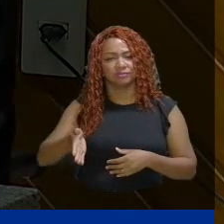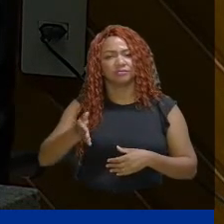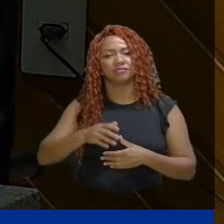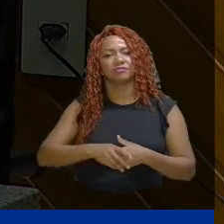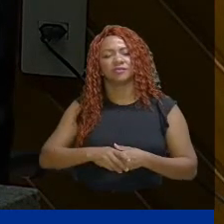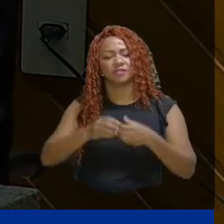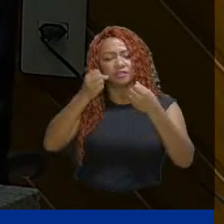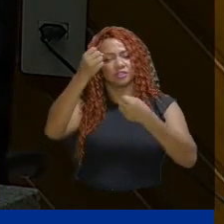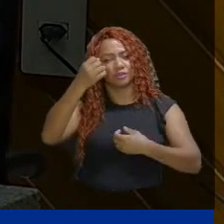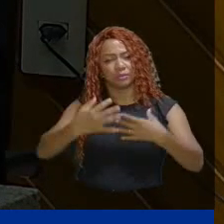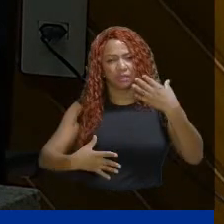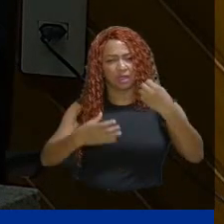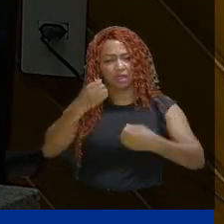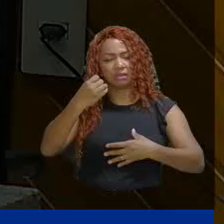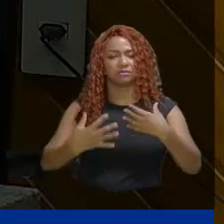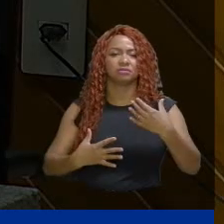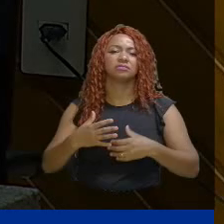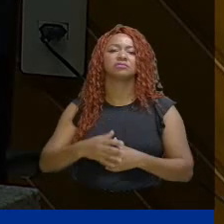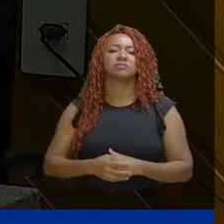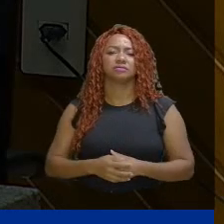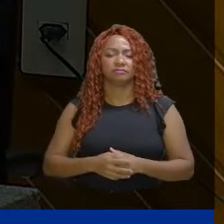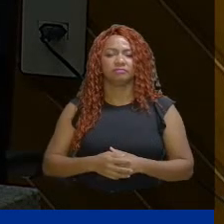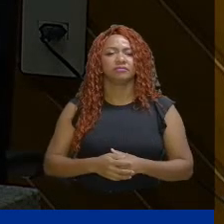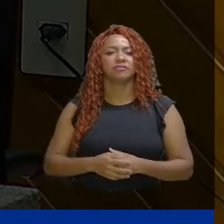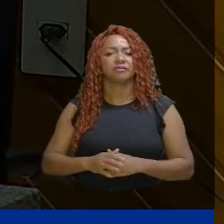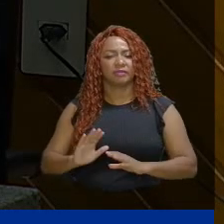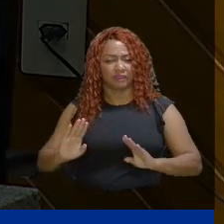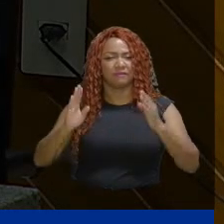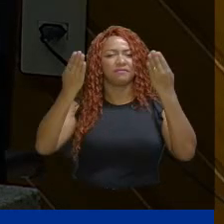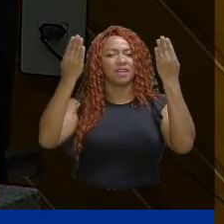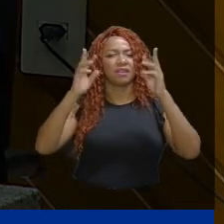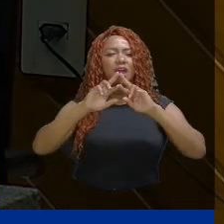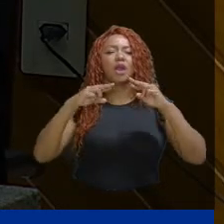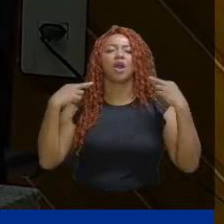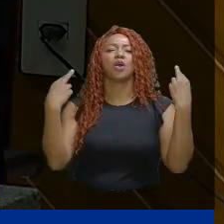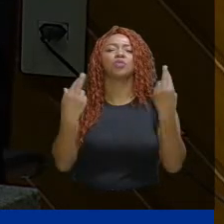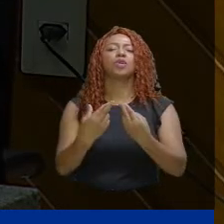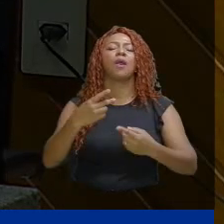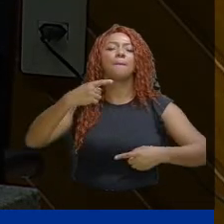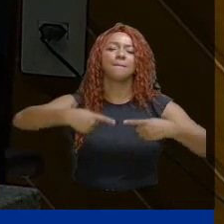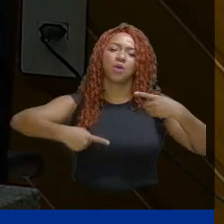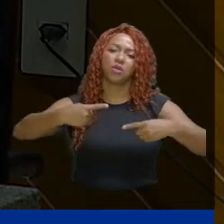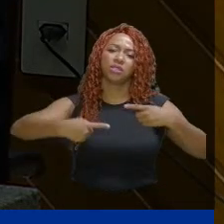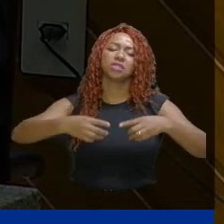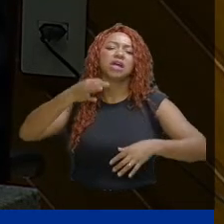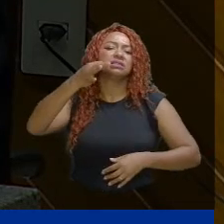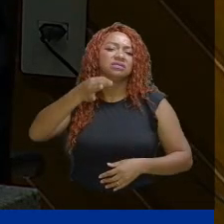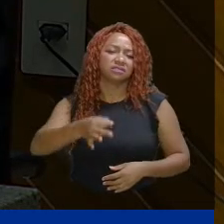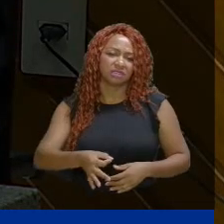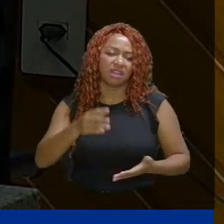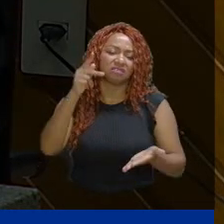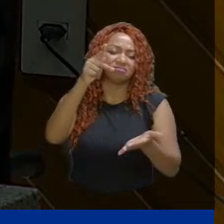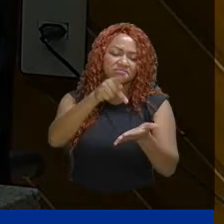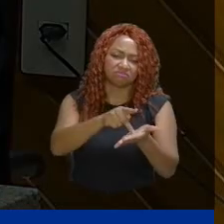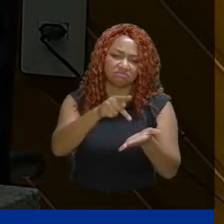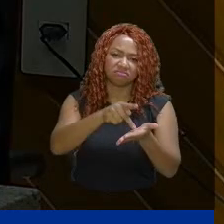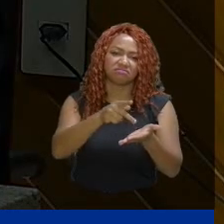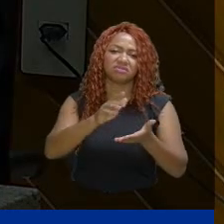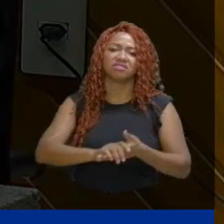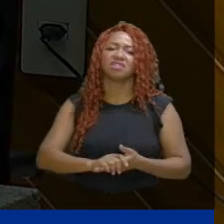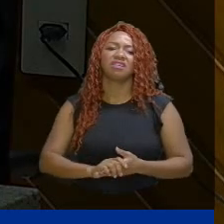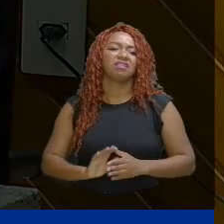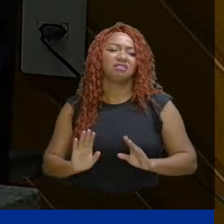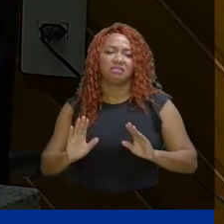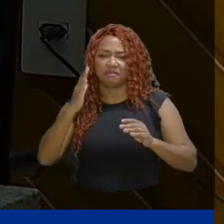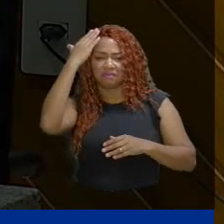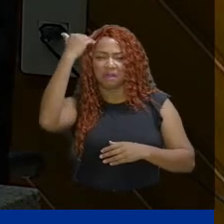havia relatado agora há pouco, o recorrente alegou que o evento foi uma reunião política legítima, sem apresentações artísticas com fins